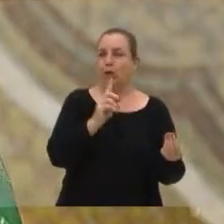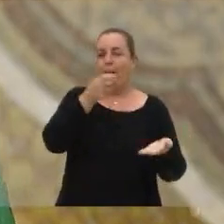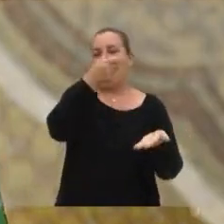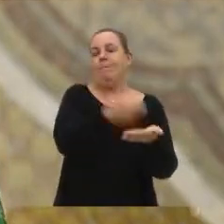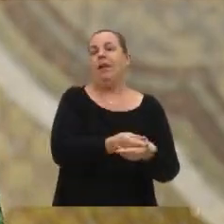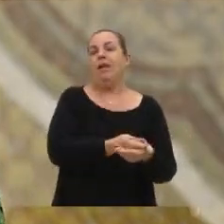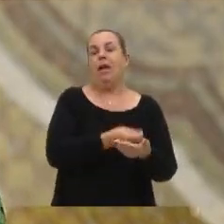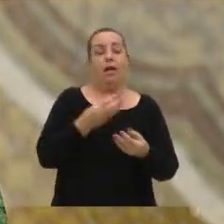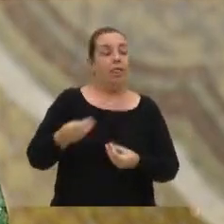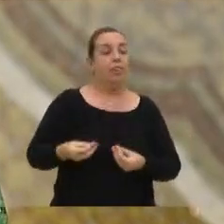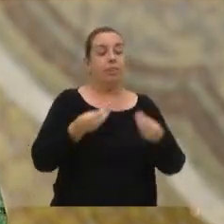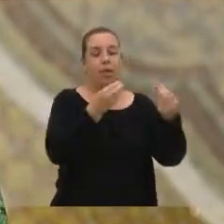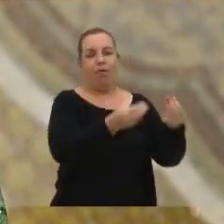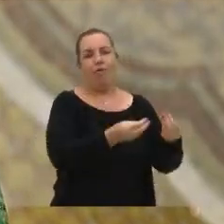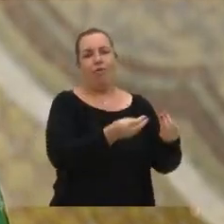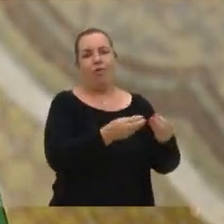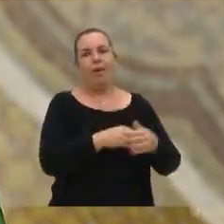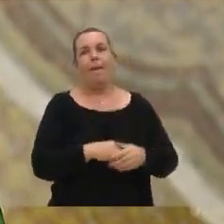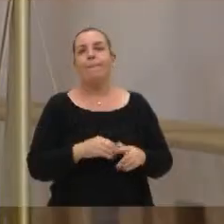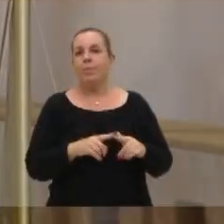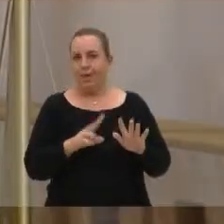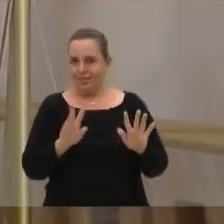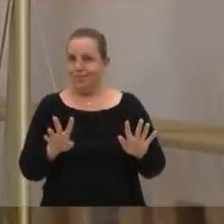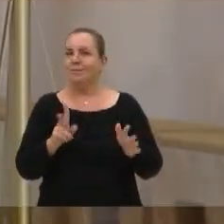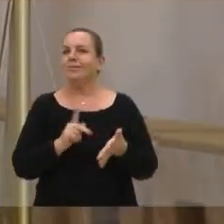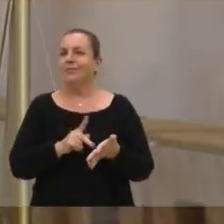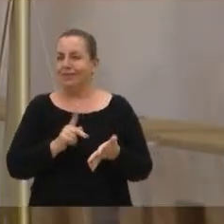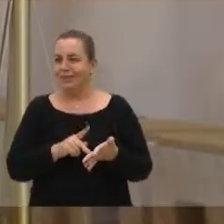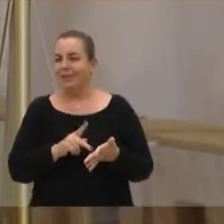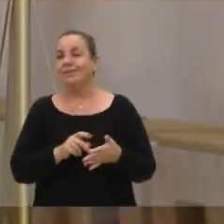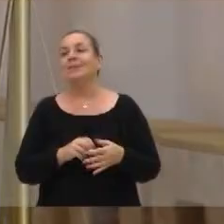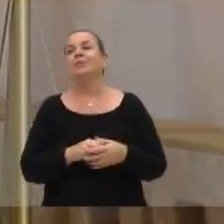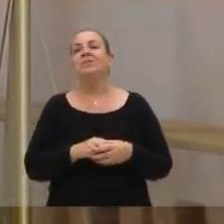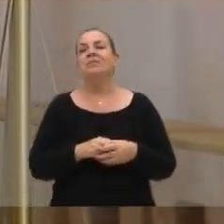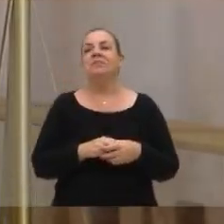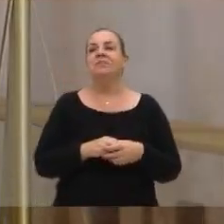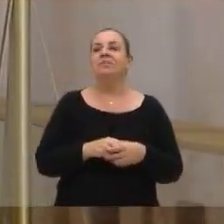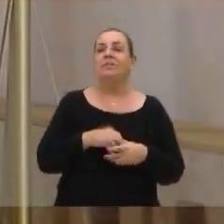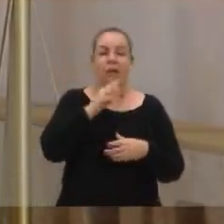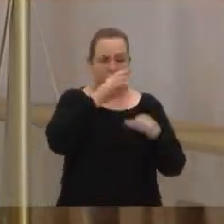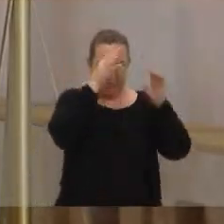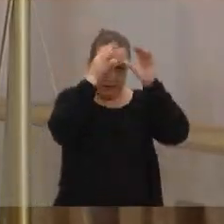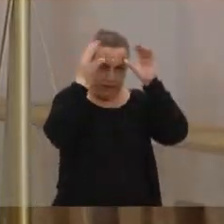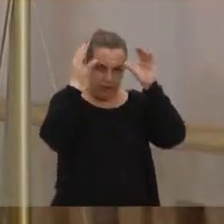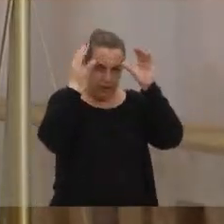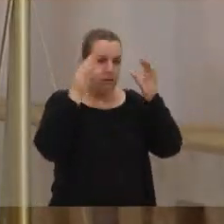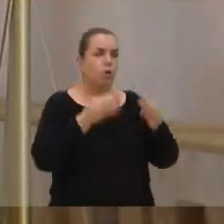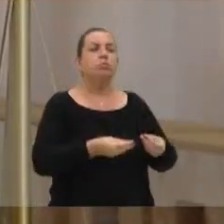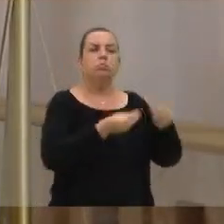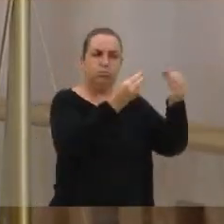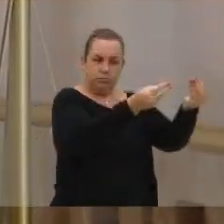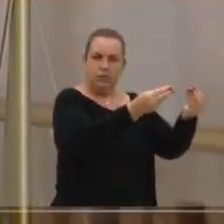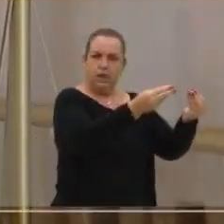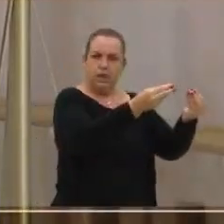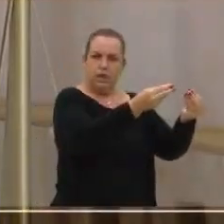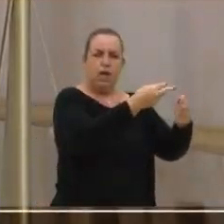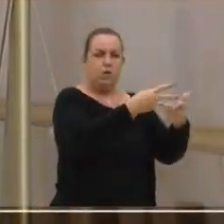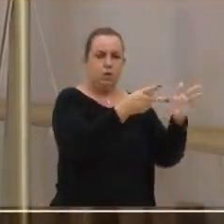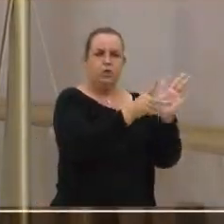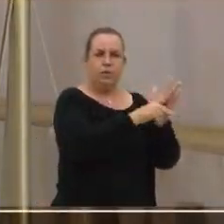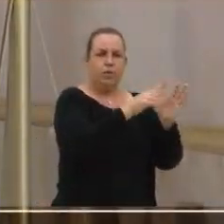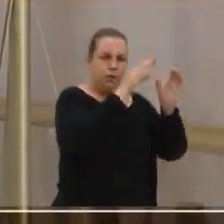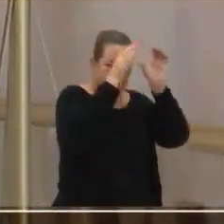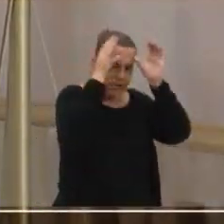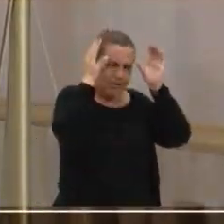Parece pouca coisa a diferença, mas não é. É de César, retribua César.